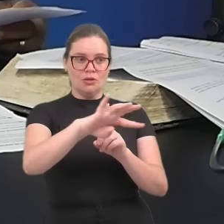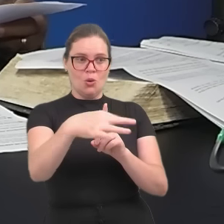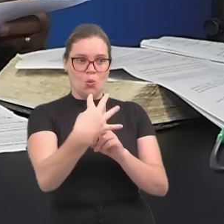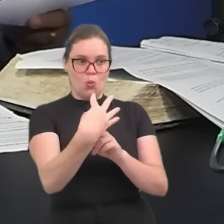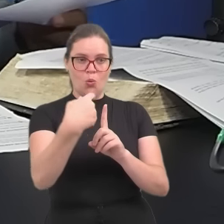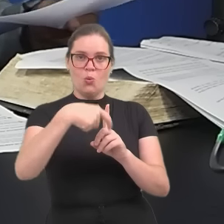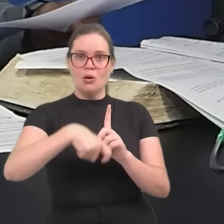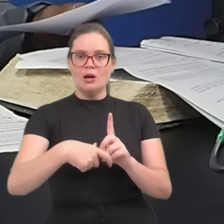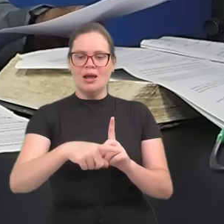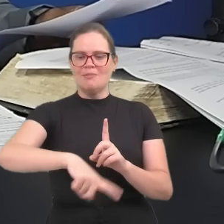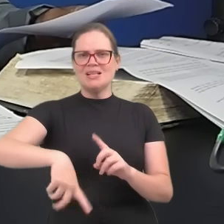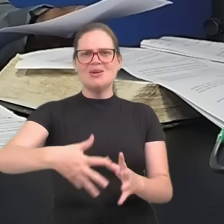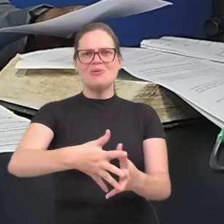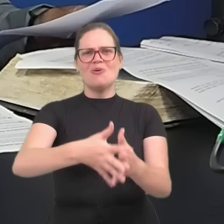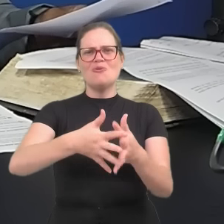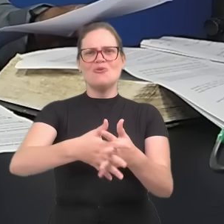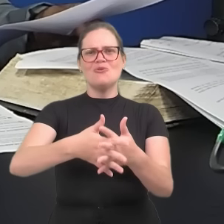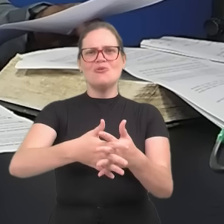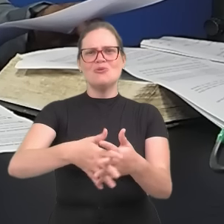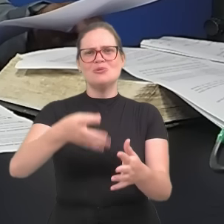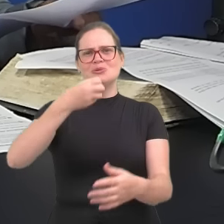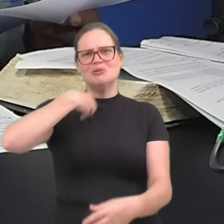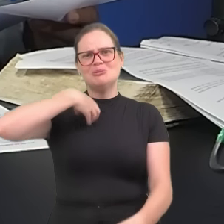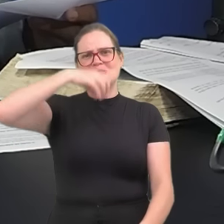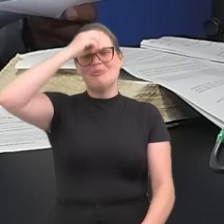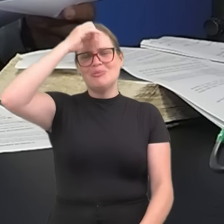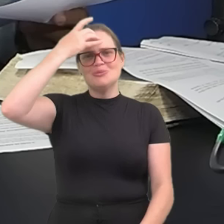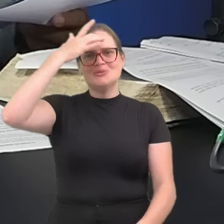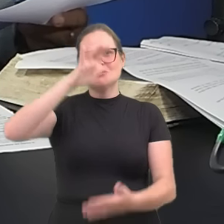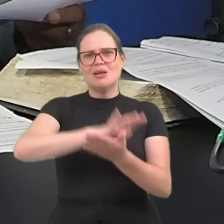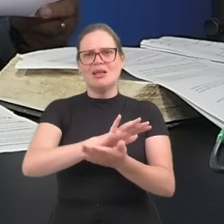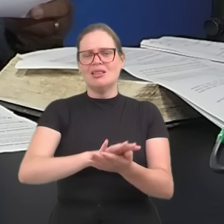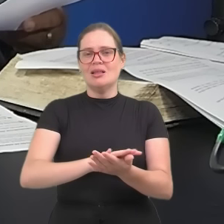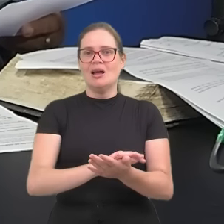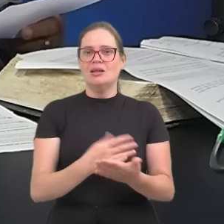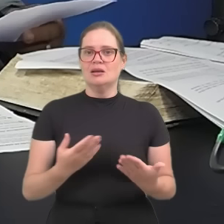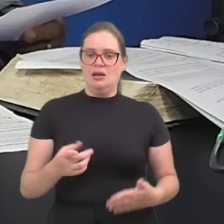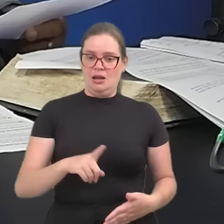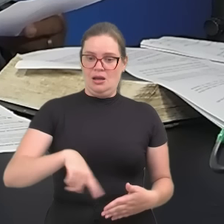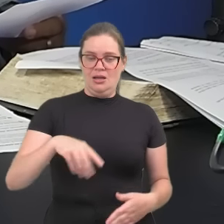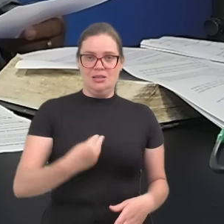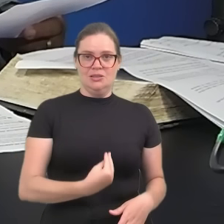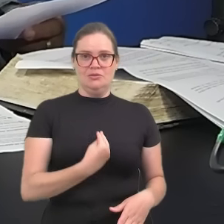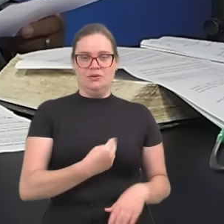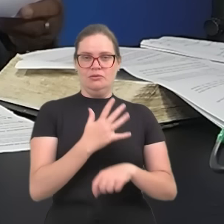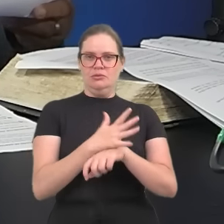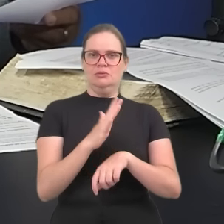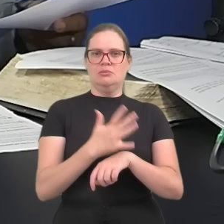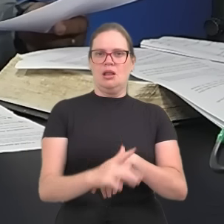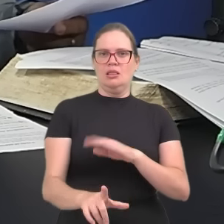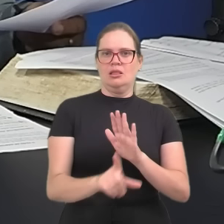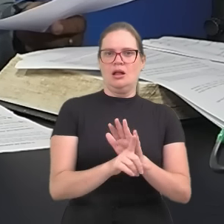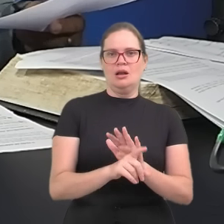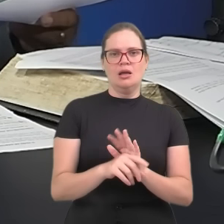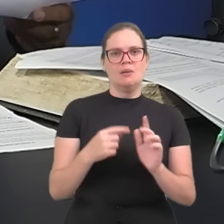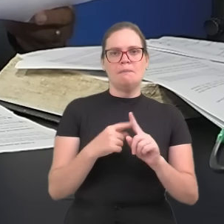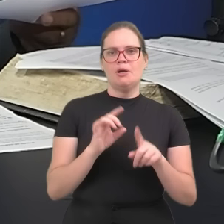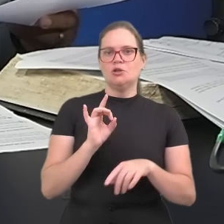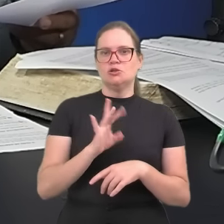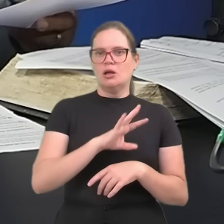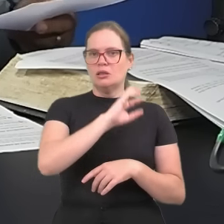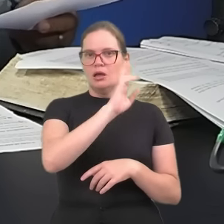estavam tudo confuso. A doutrina, eles estavam vivendo a lei, né? A razão, e